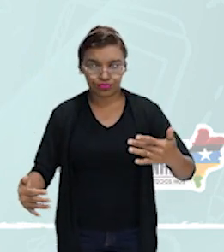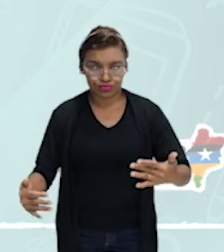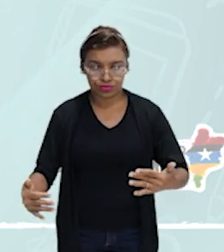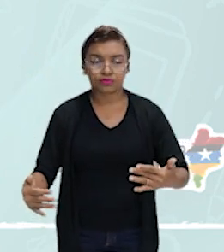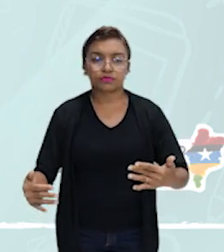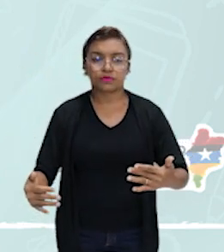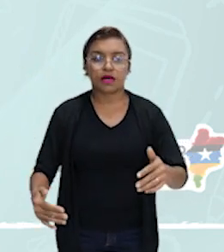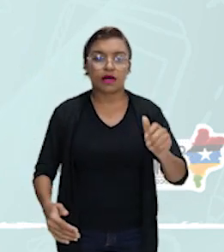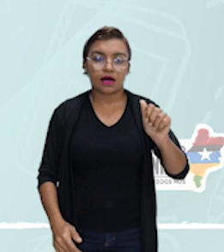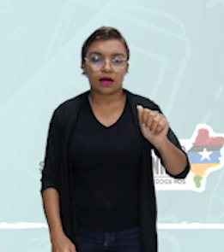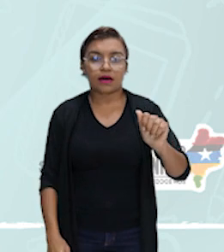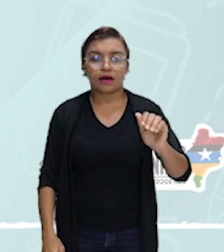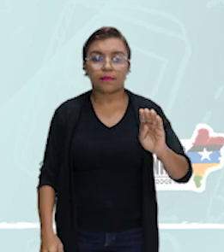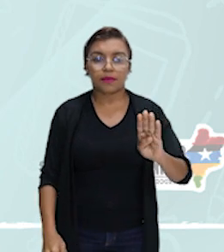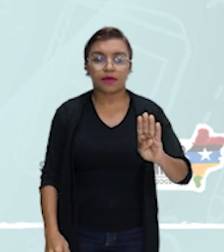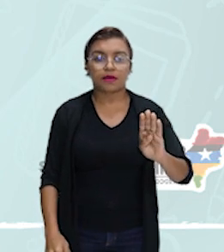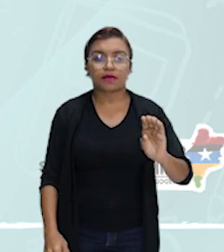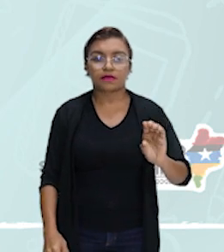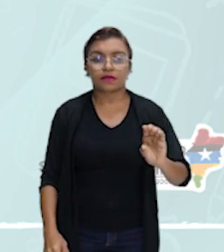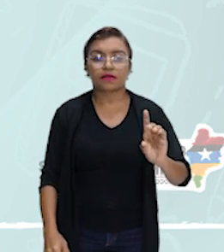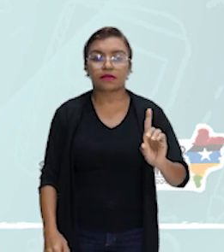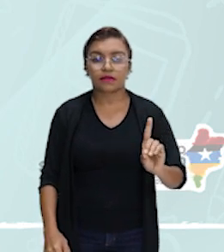sais, na verdade,